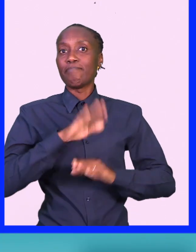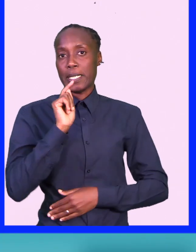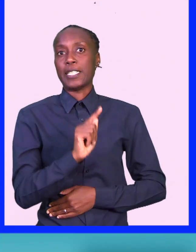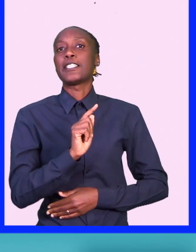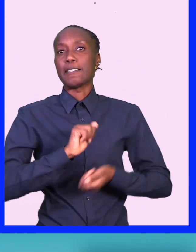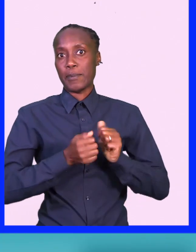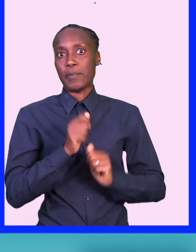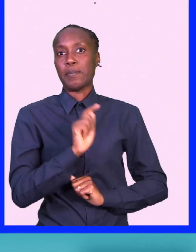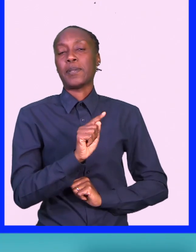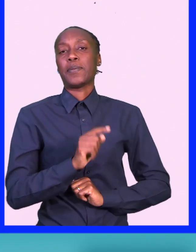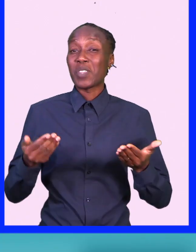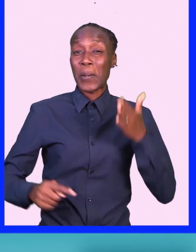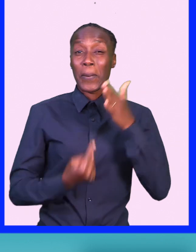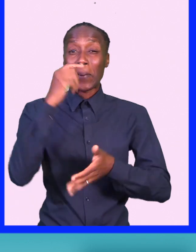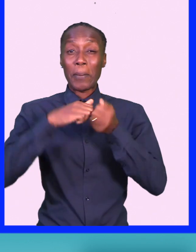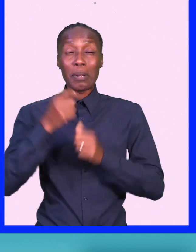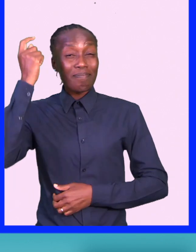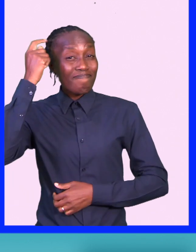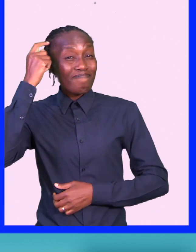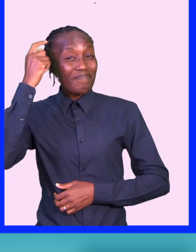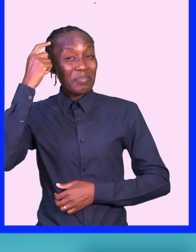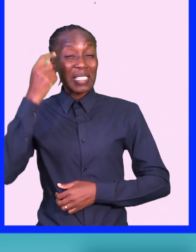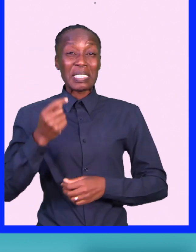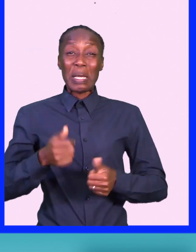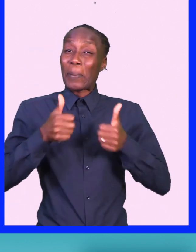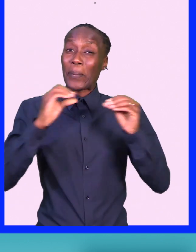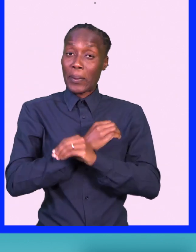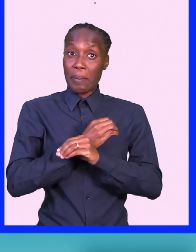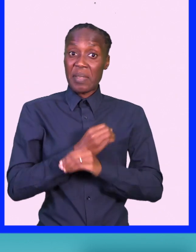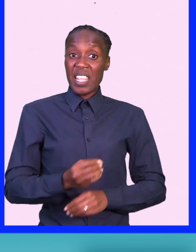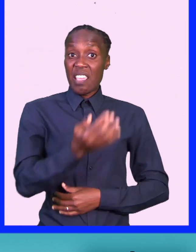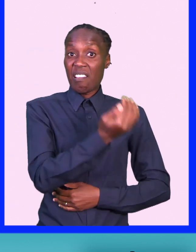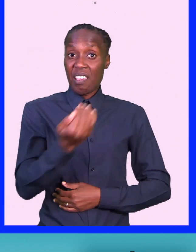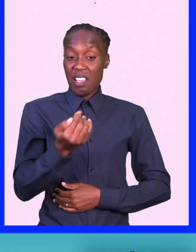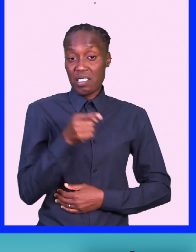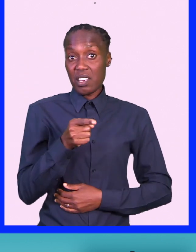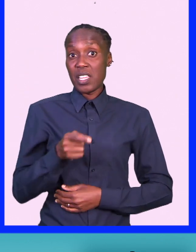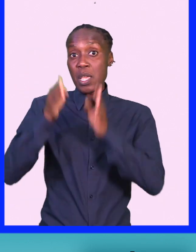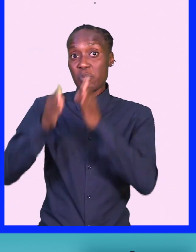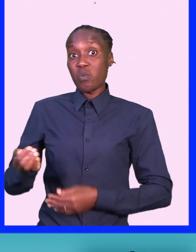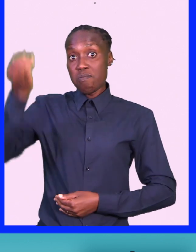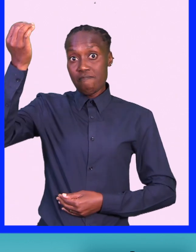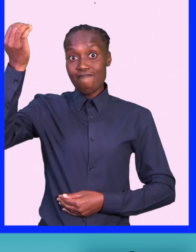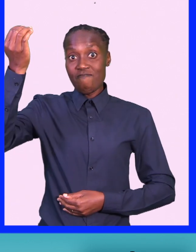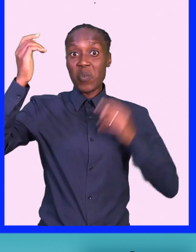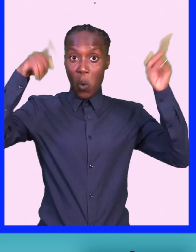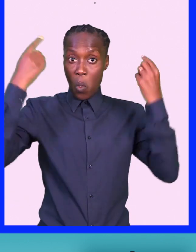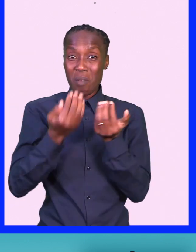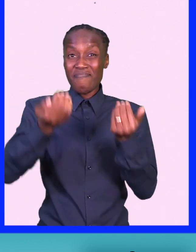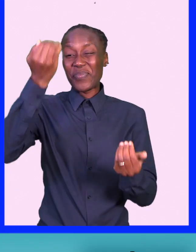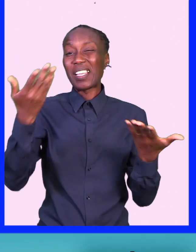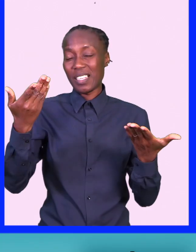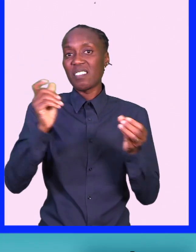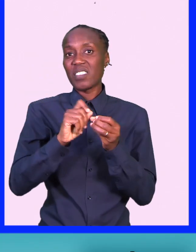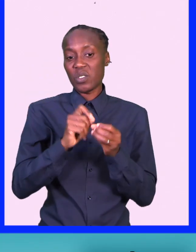e muito mais. Problemas psicológicos, porque a partir do momento que unes uma criança com uma pessoa mais velha, ela é obrigada a fazer